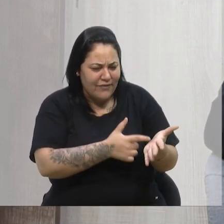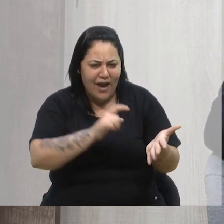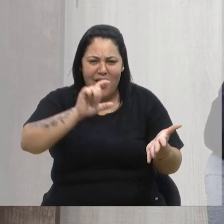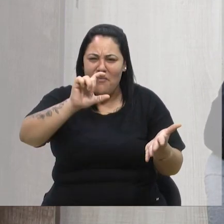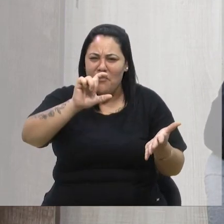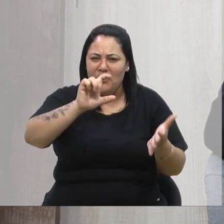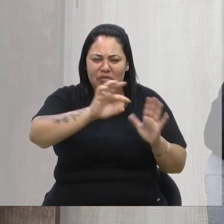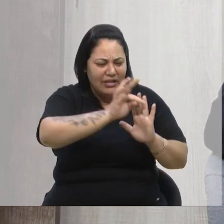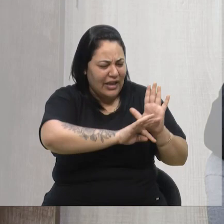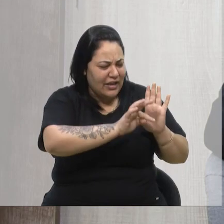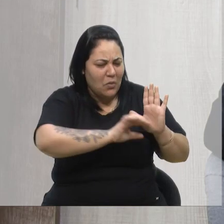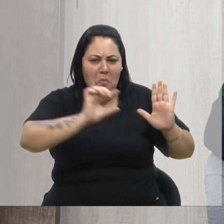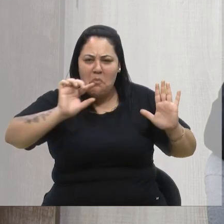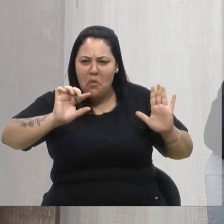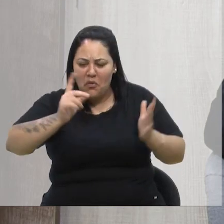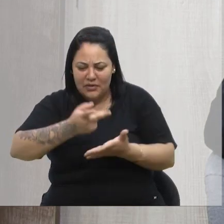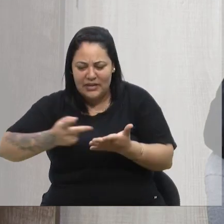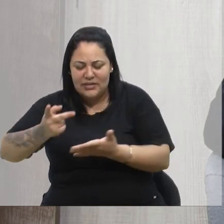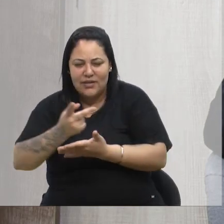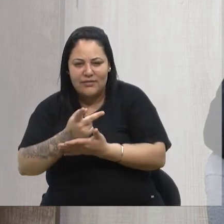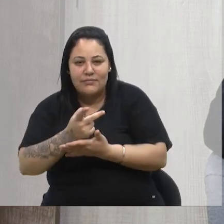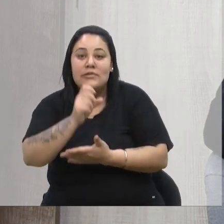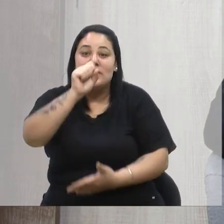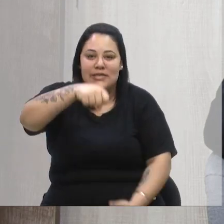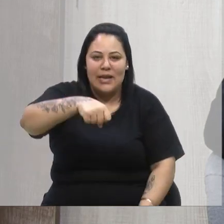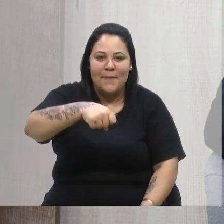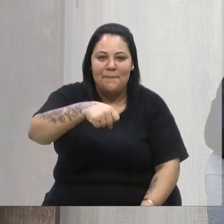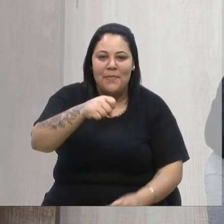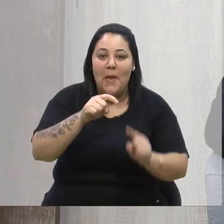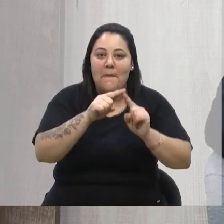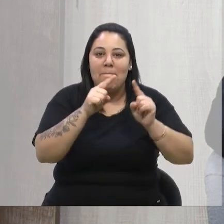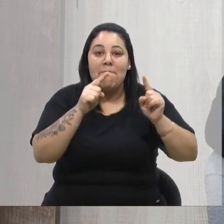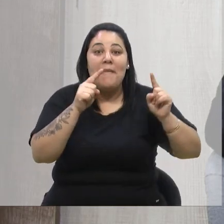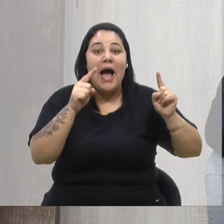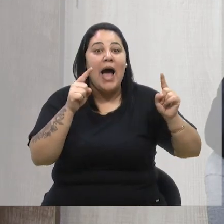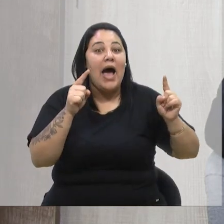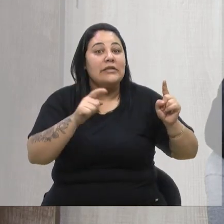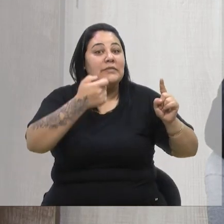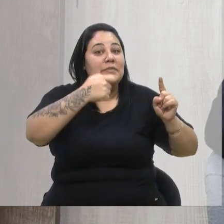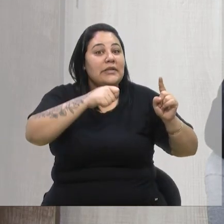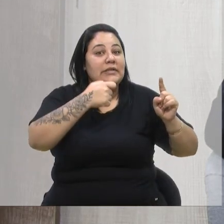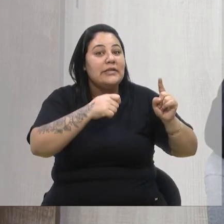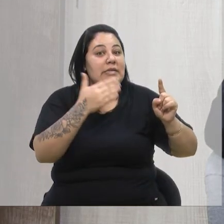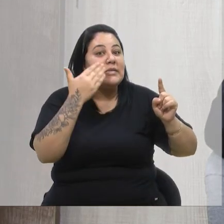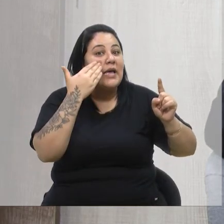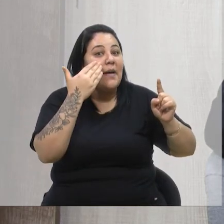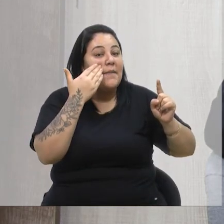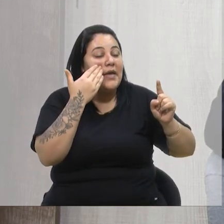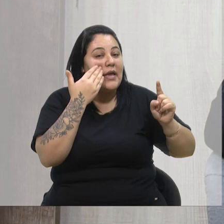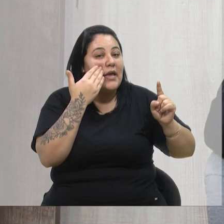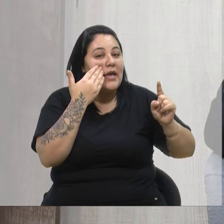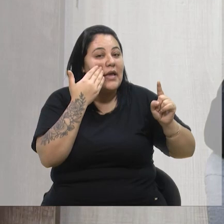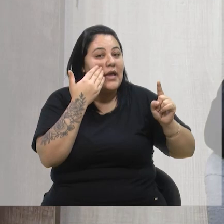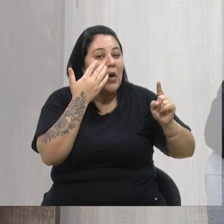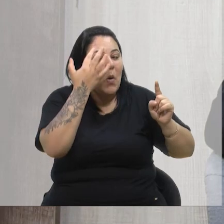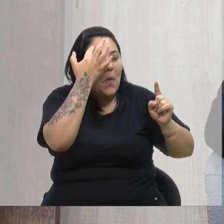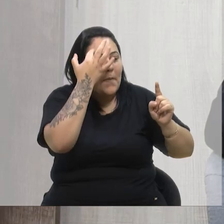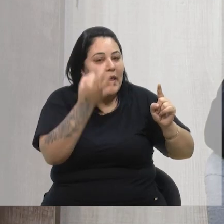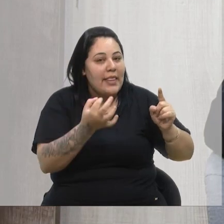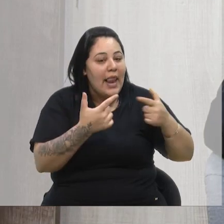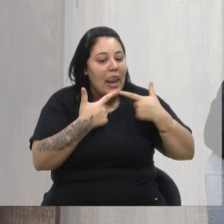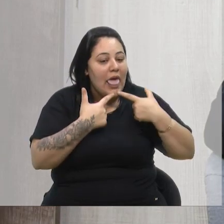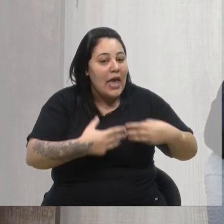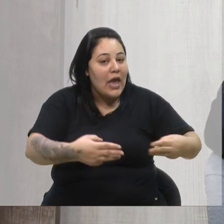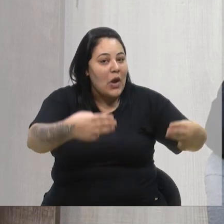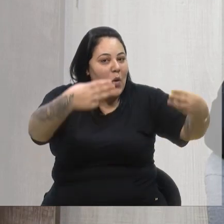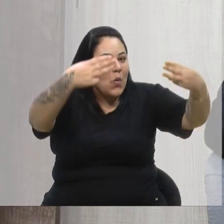muita ilustração, sim, mas os recados, as linguagens subliminares, o não dito,